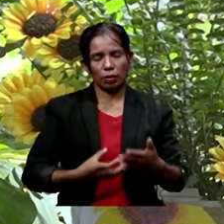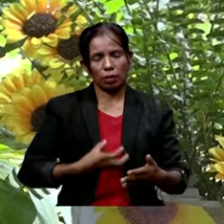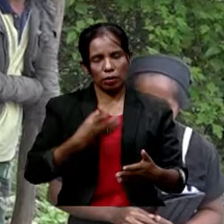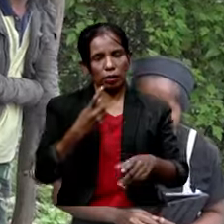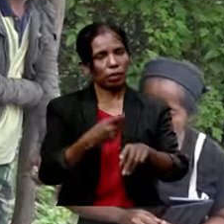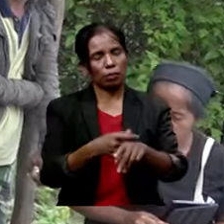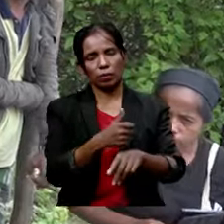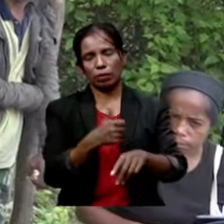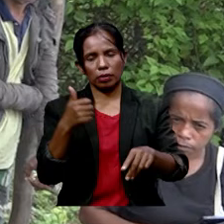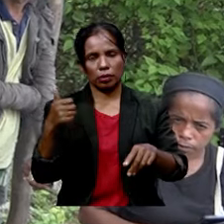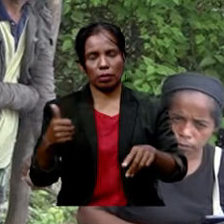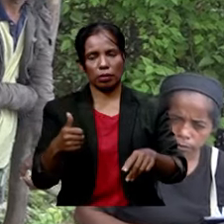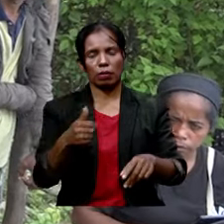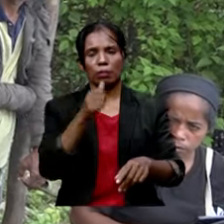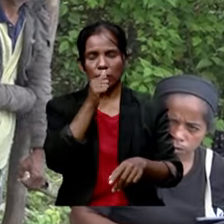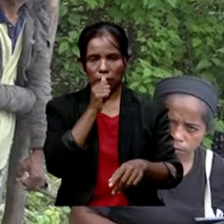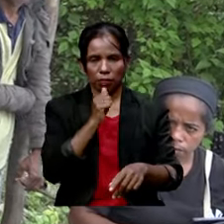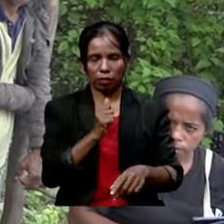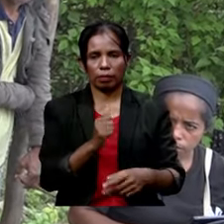balo nia fase de maniaco.